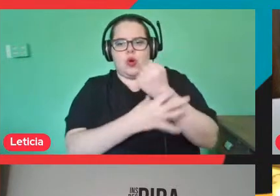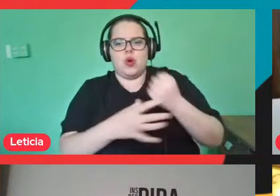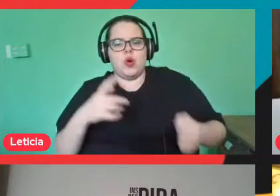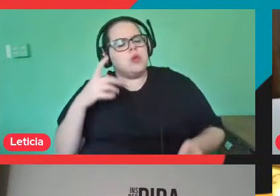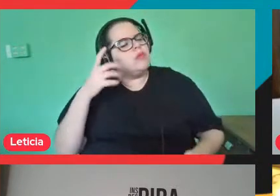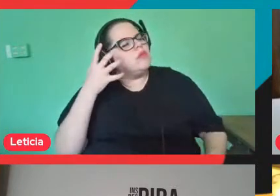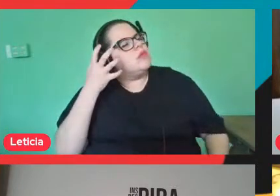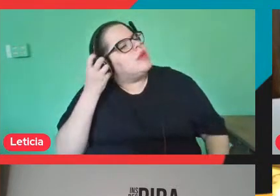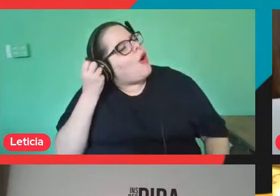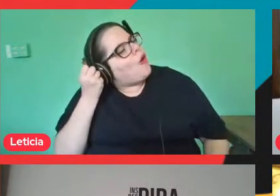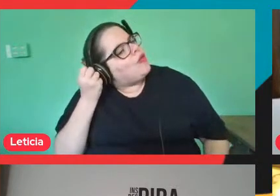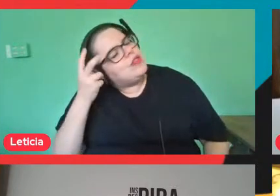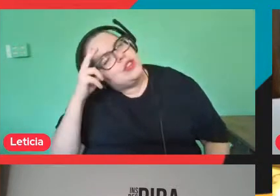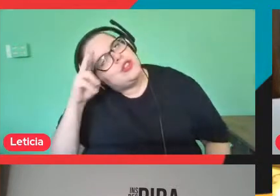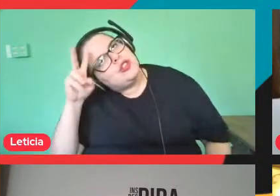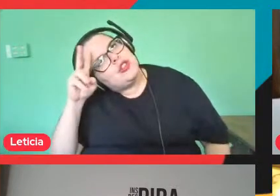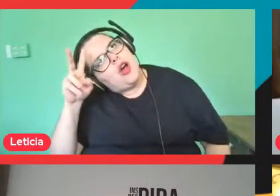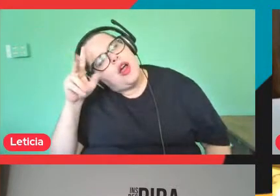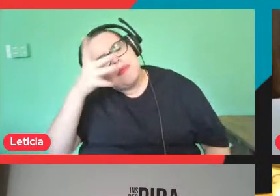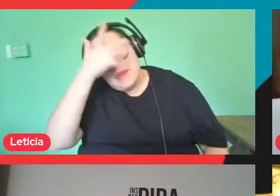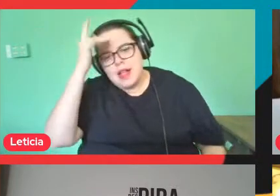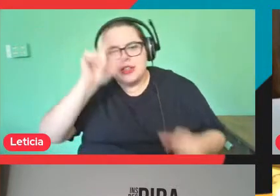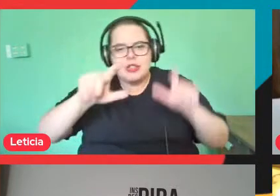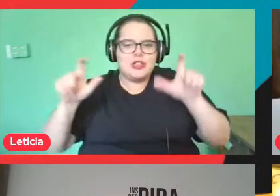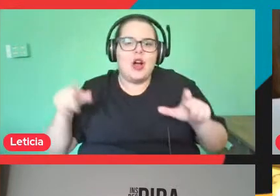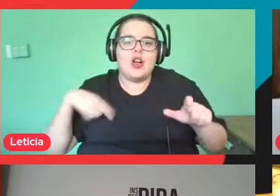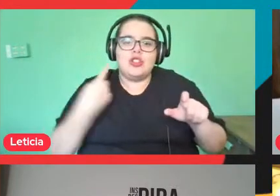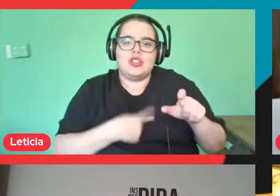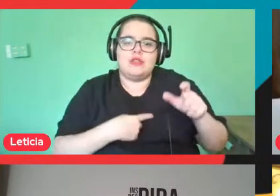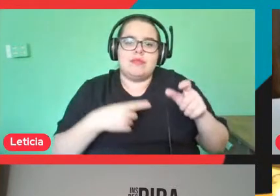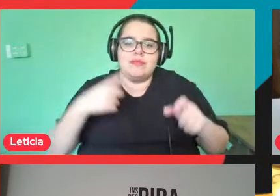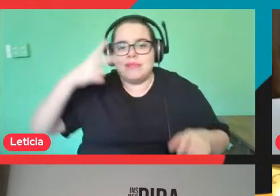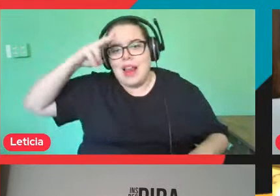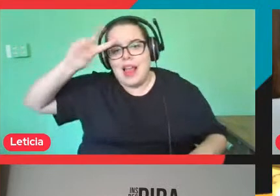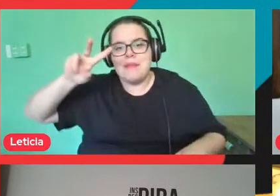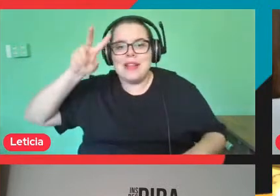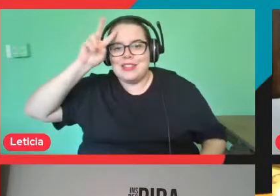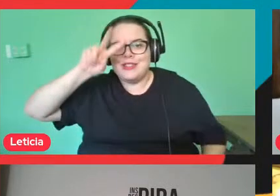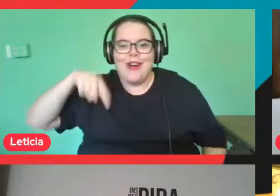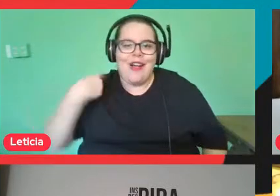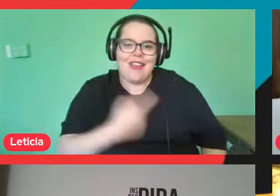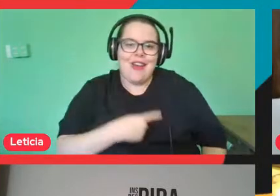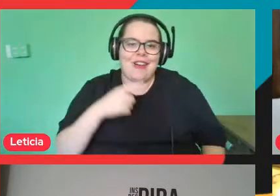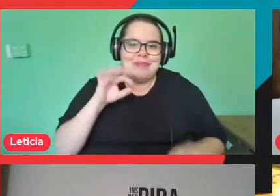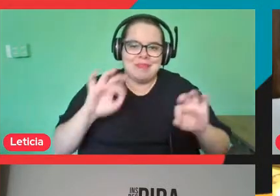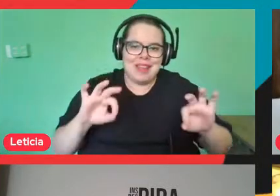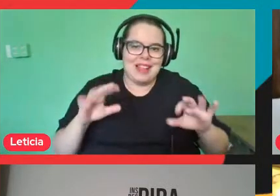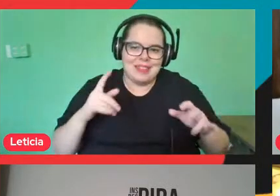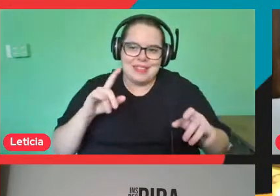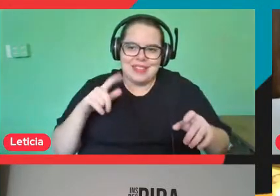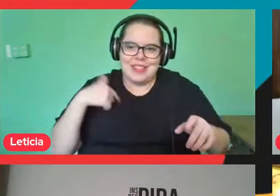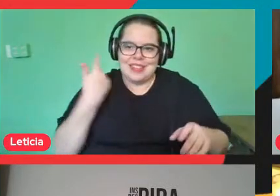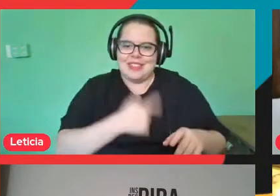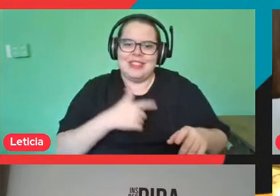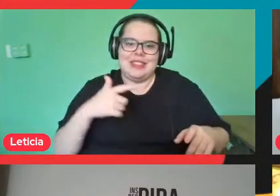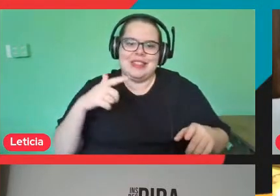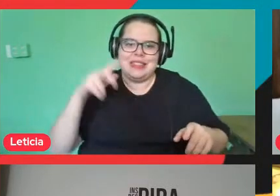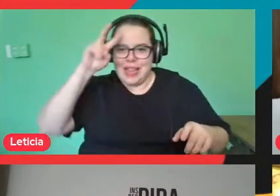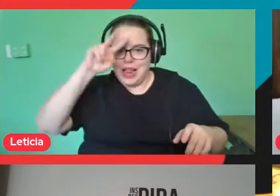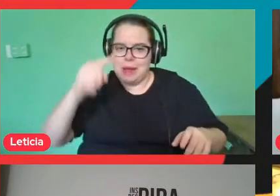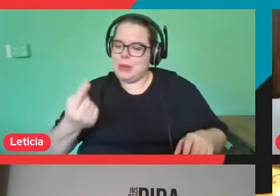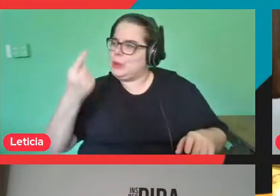as histórias das pessoas, a gente acaba relembrando histórias nossas mesmo e resgatando